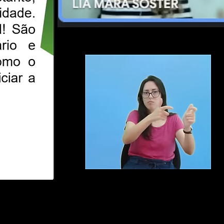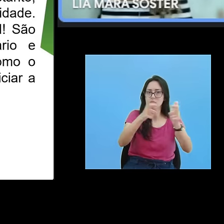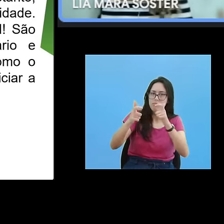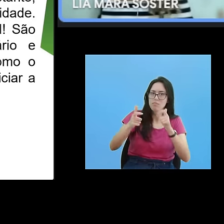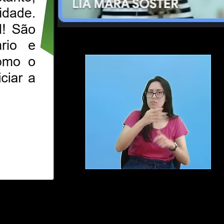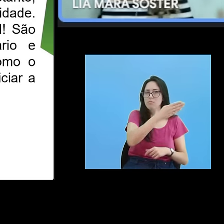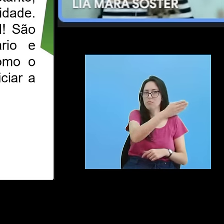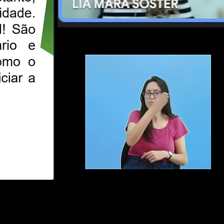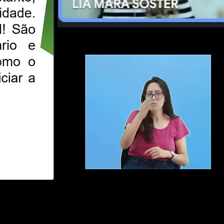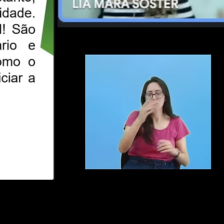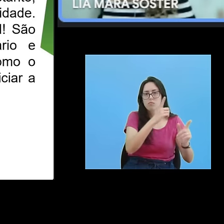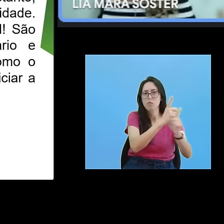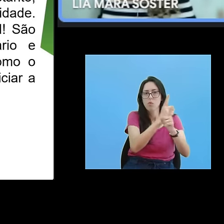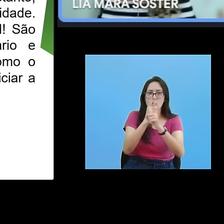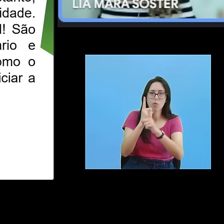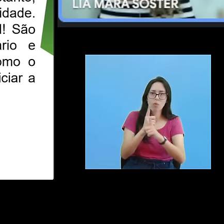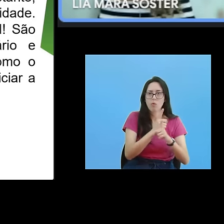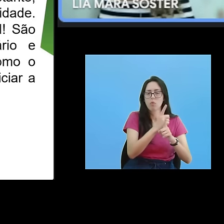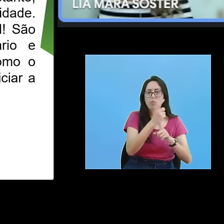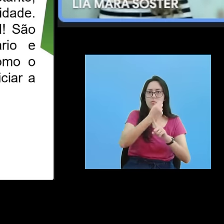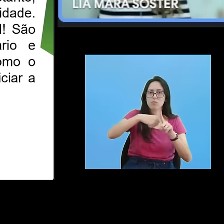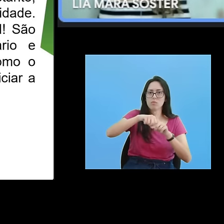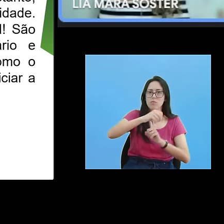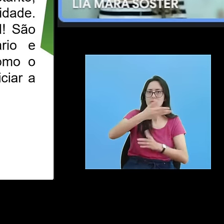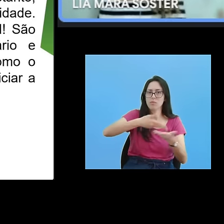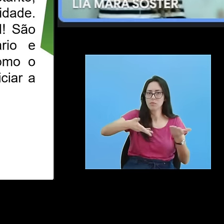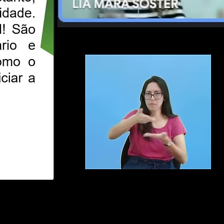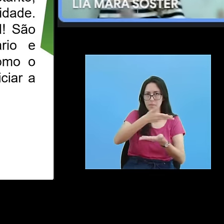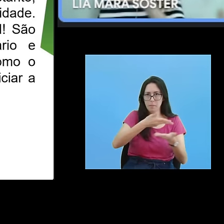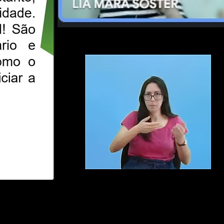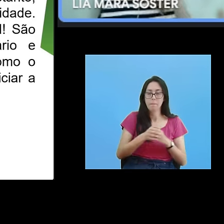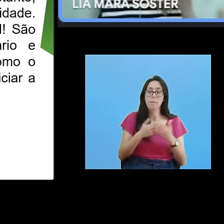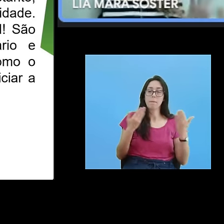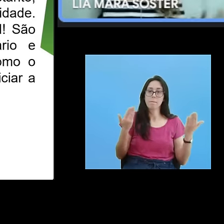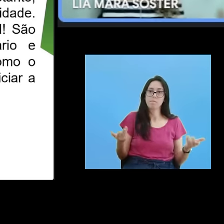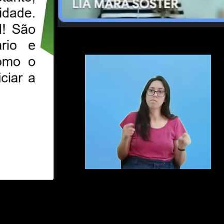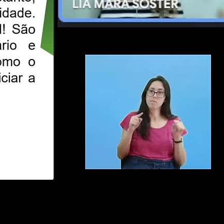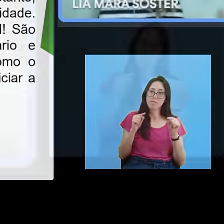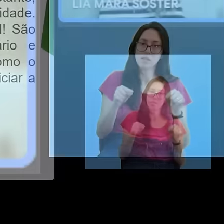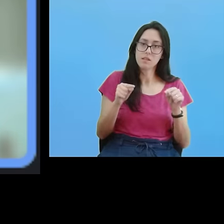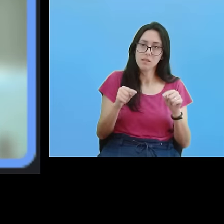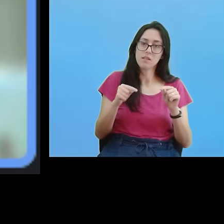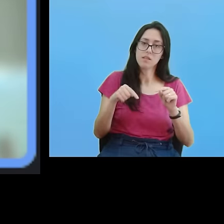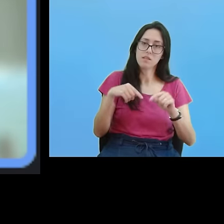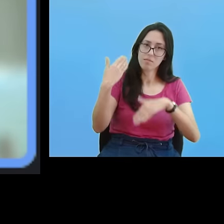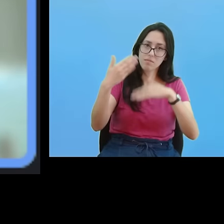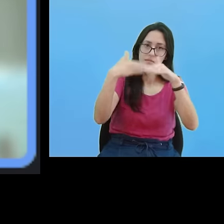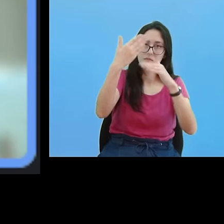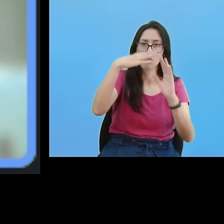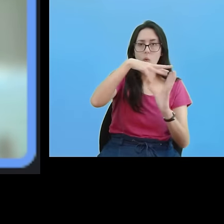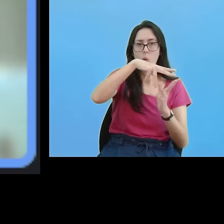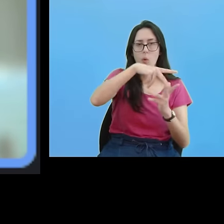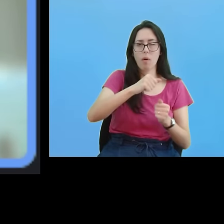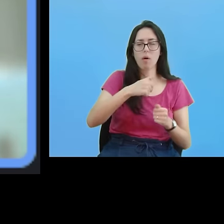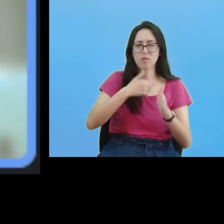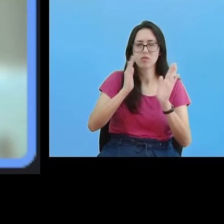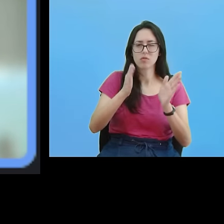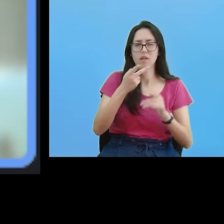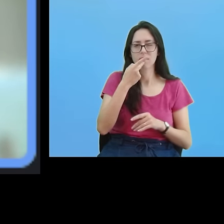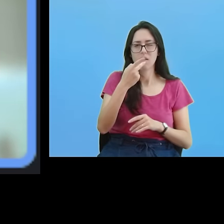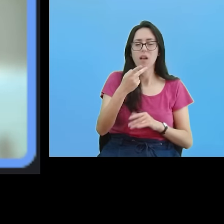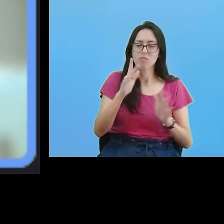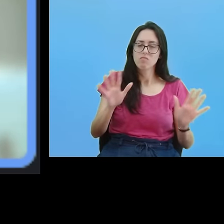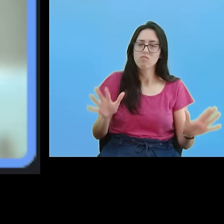ela se encontra e promovem a socialização. Bom, então esse desenvolvimento global que eu acabei de dizer promovem